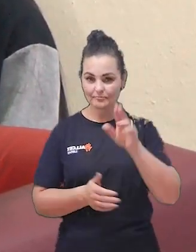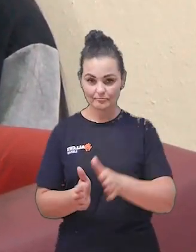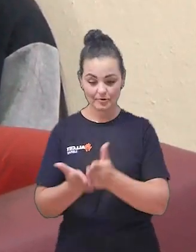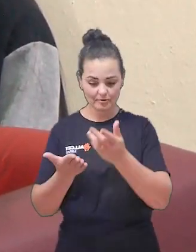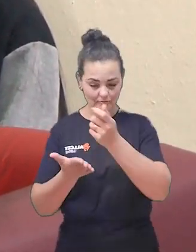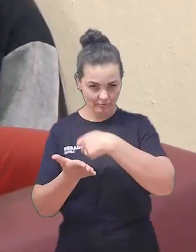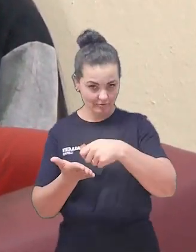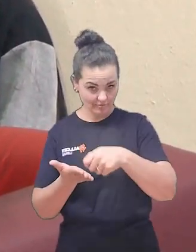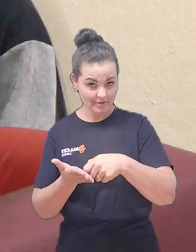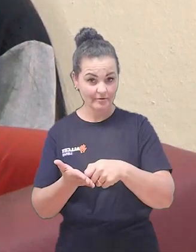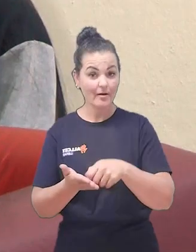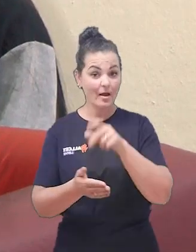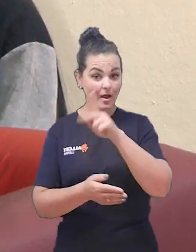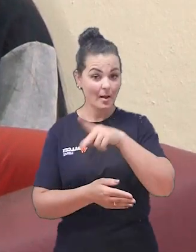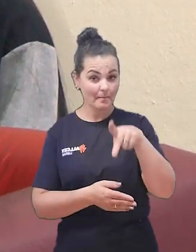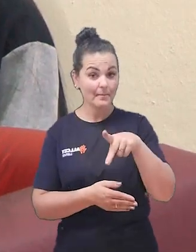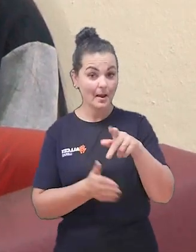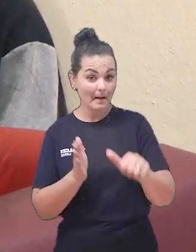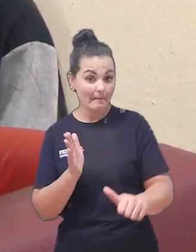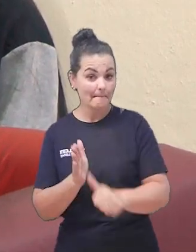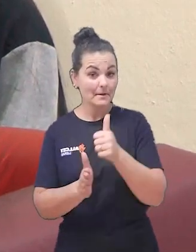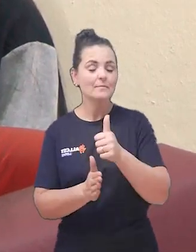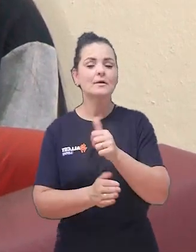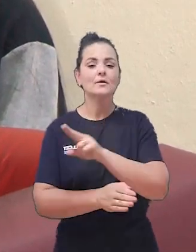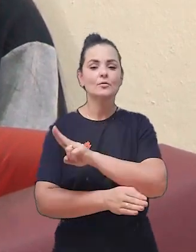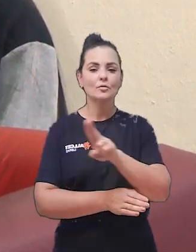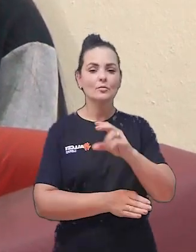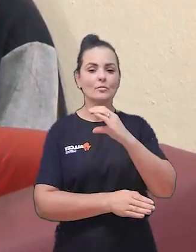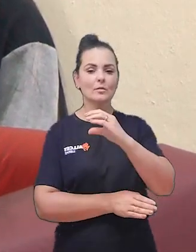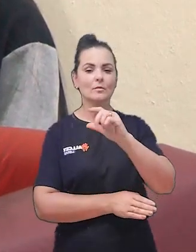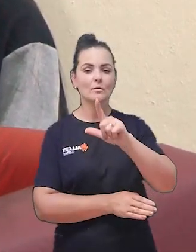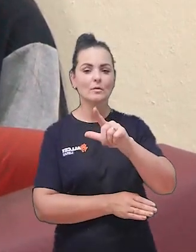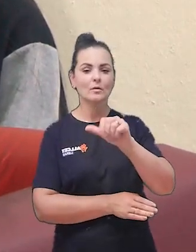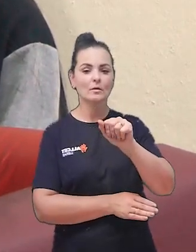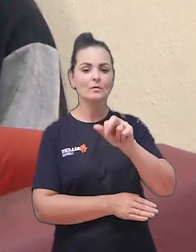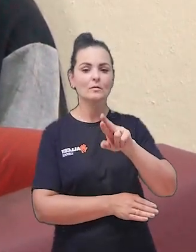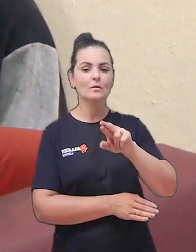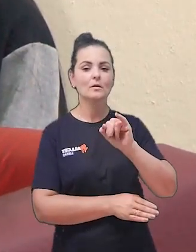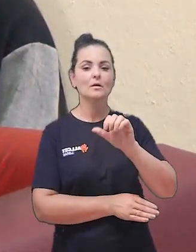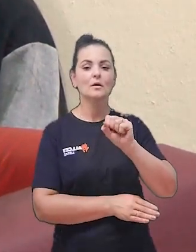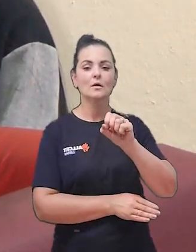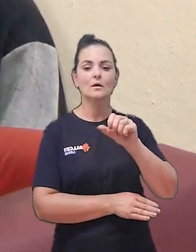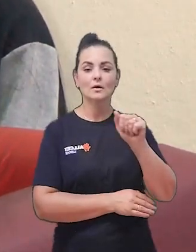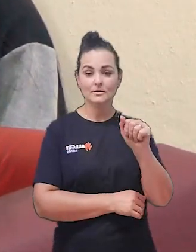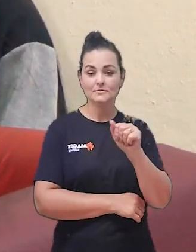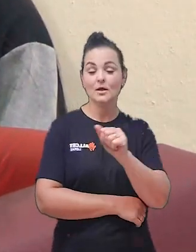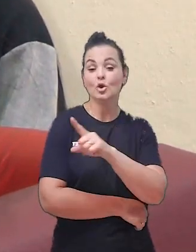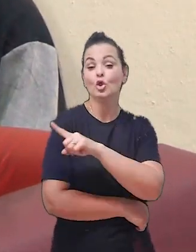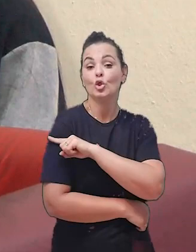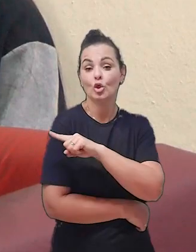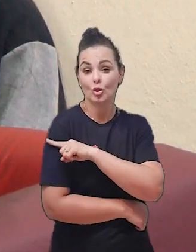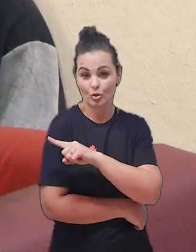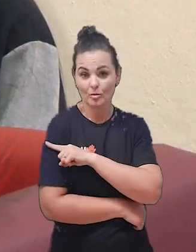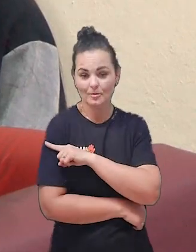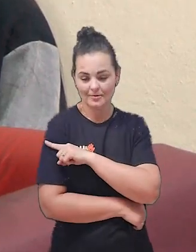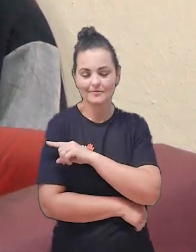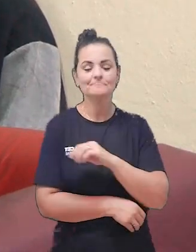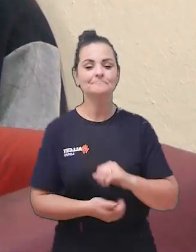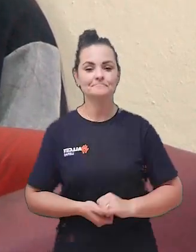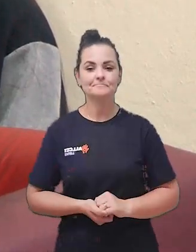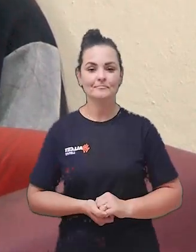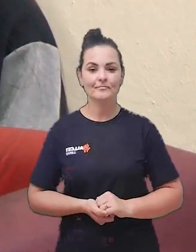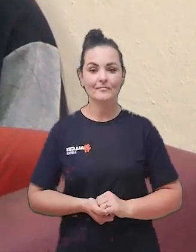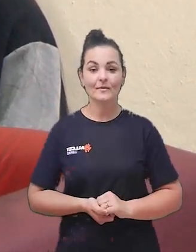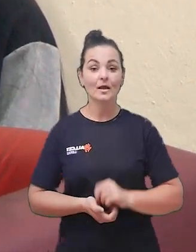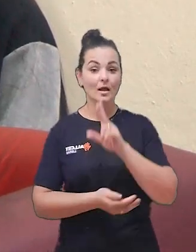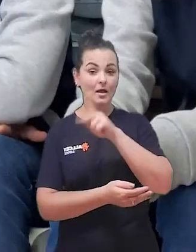foi Clarice Có, hoje é falecida, do primeiro ano. A minha